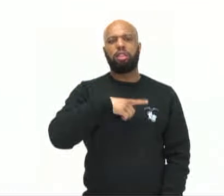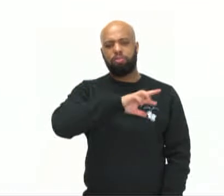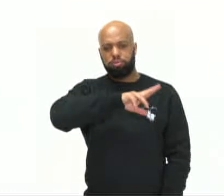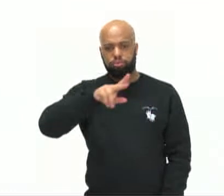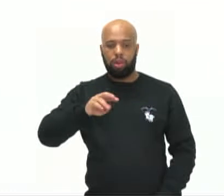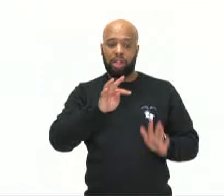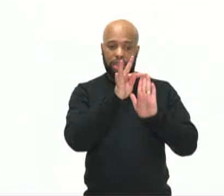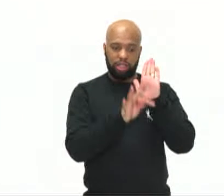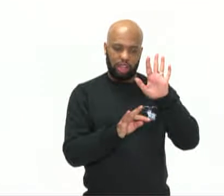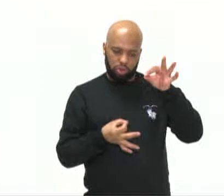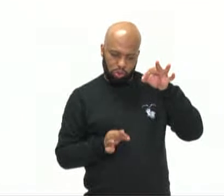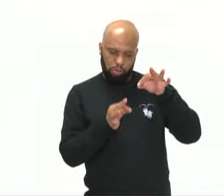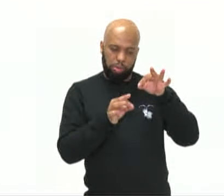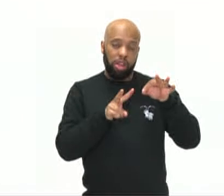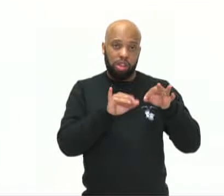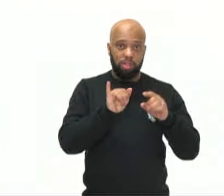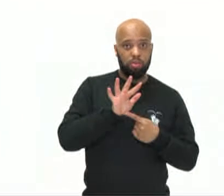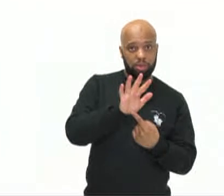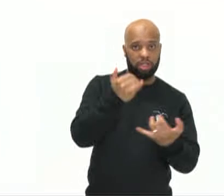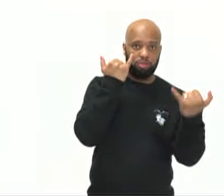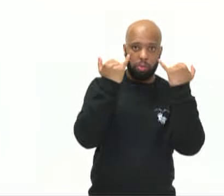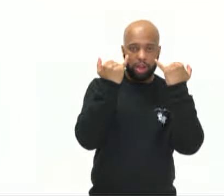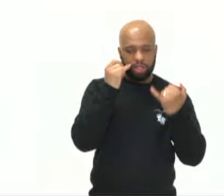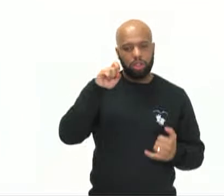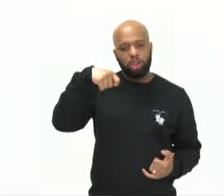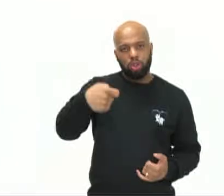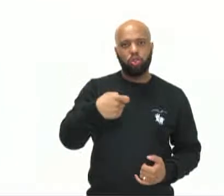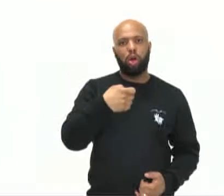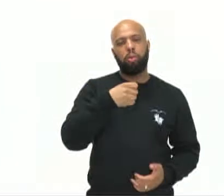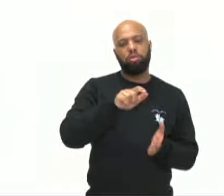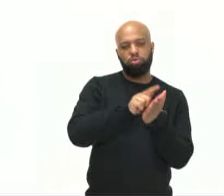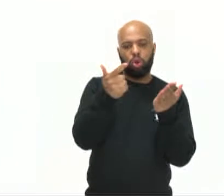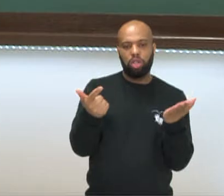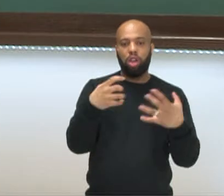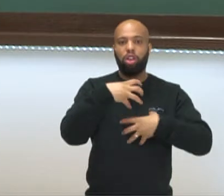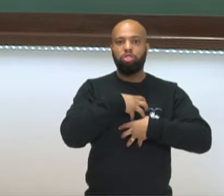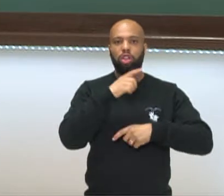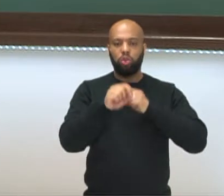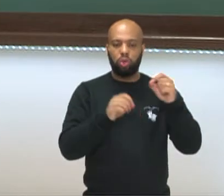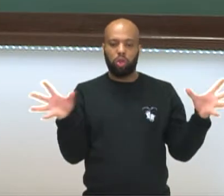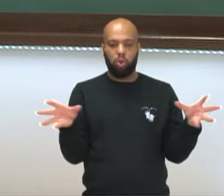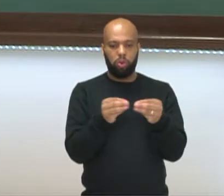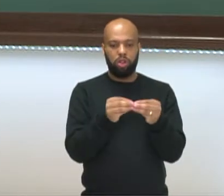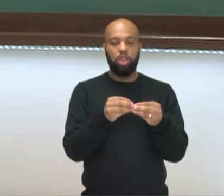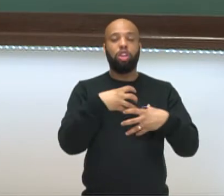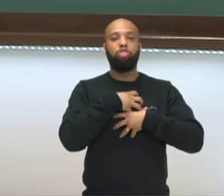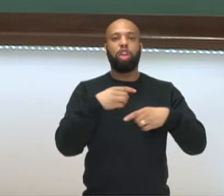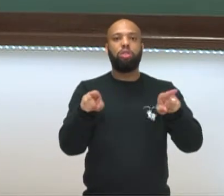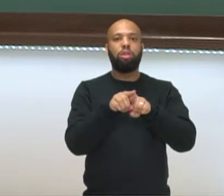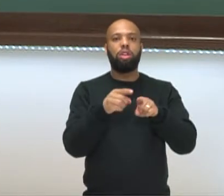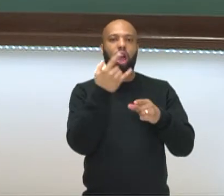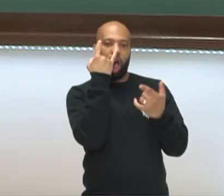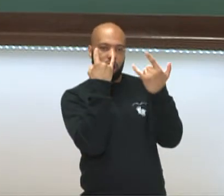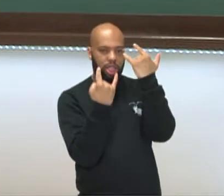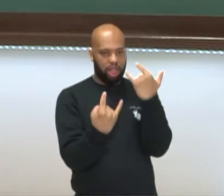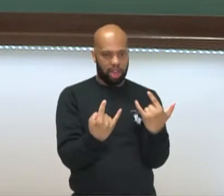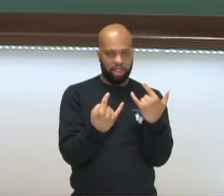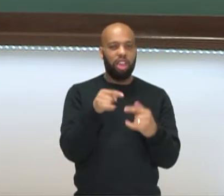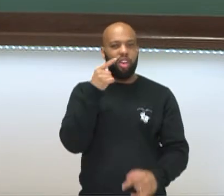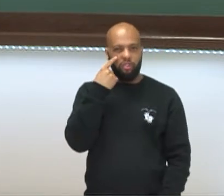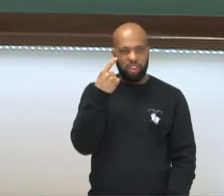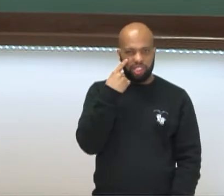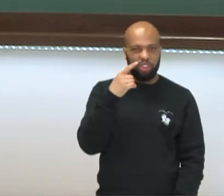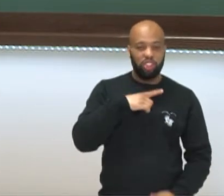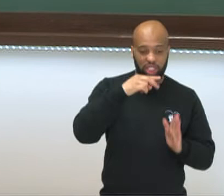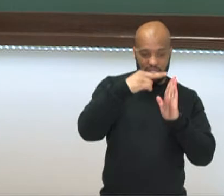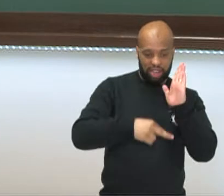textos curtos para apresentar informações jornalísticas de forma sucinta e atraente. Você viu como era diferente a parte que eu li tudo que